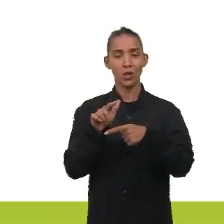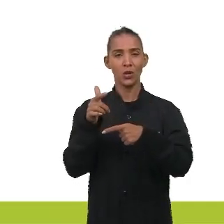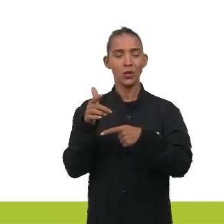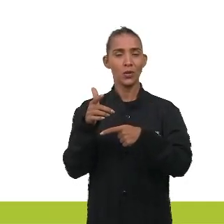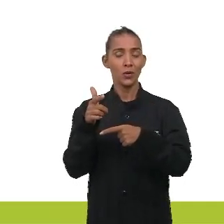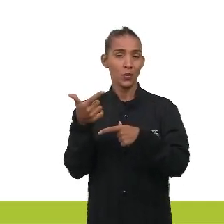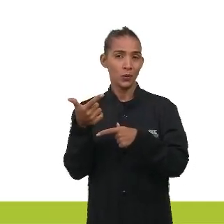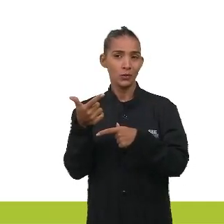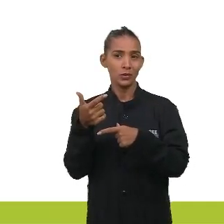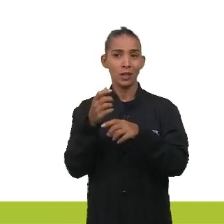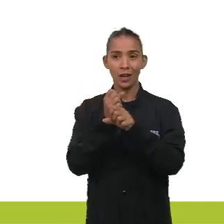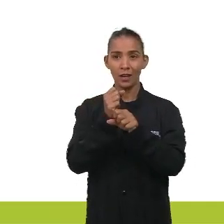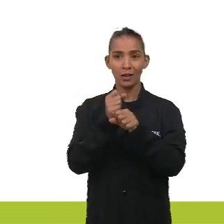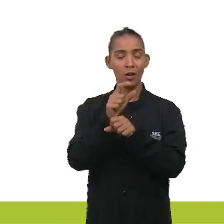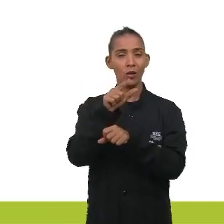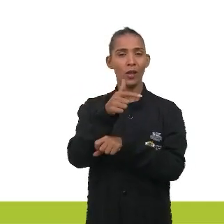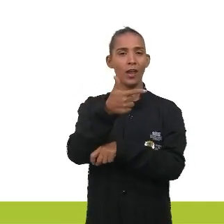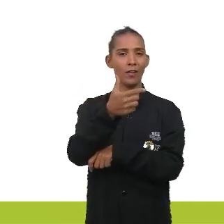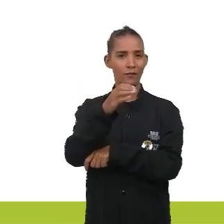palavras, 20.